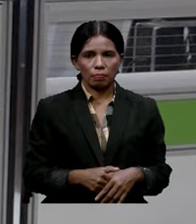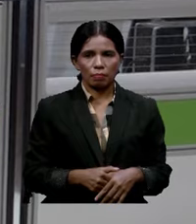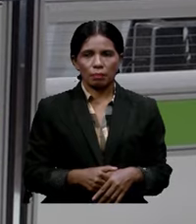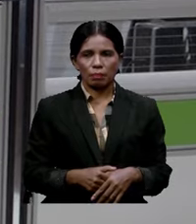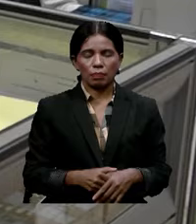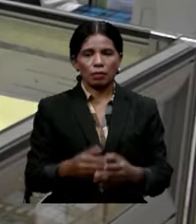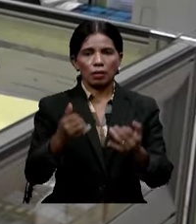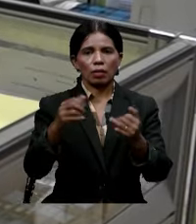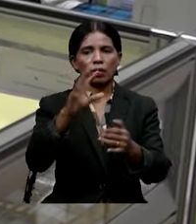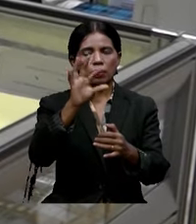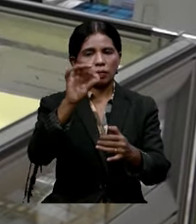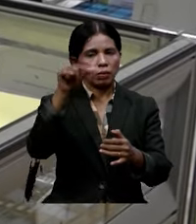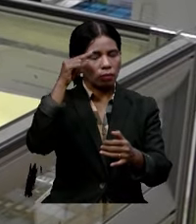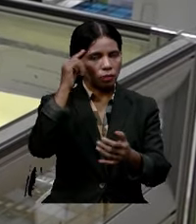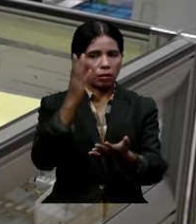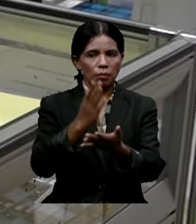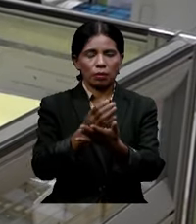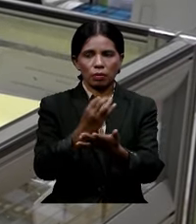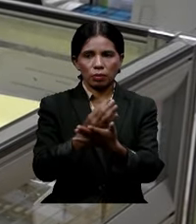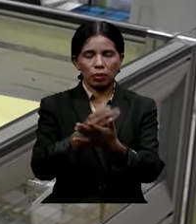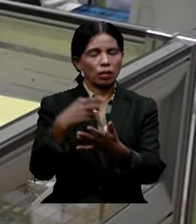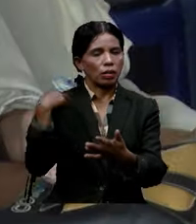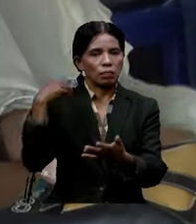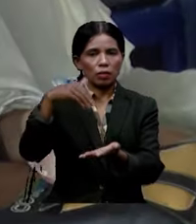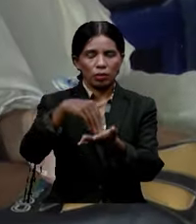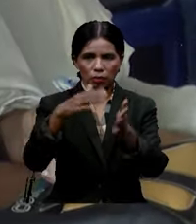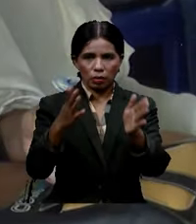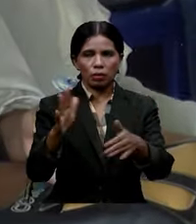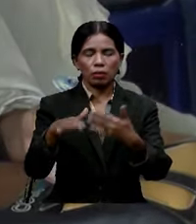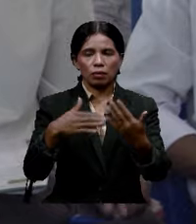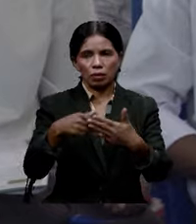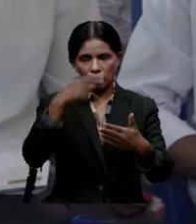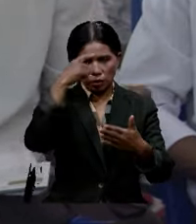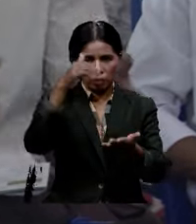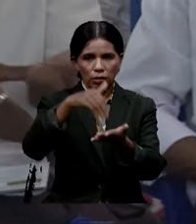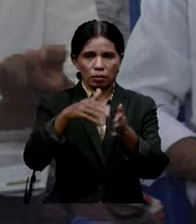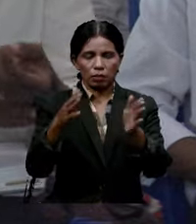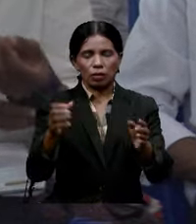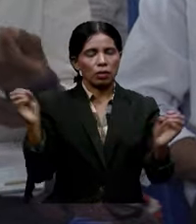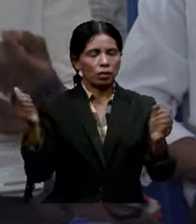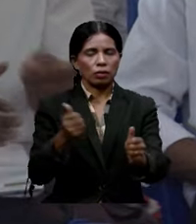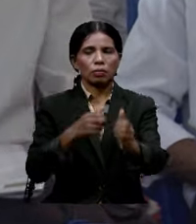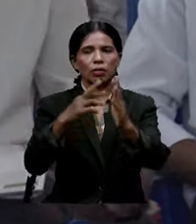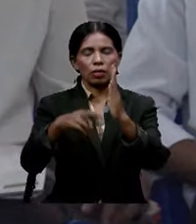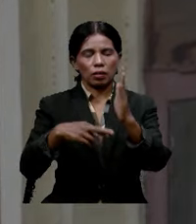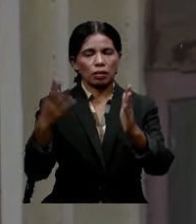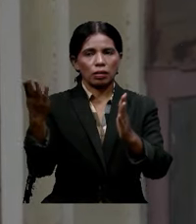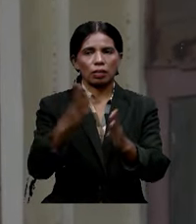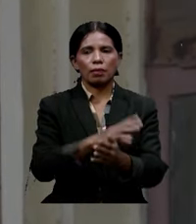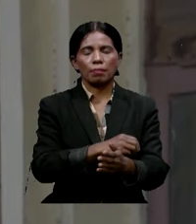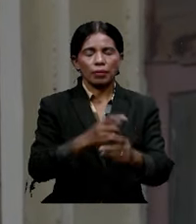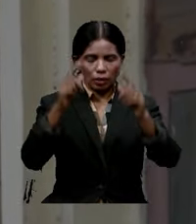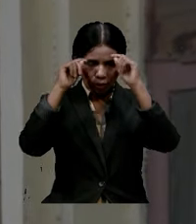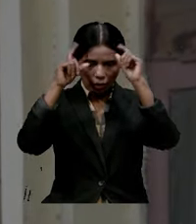Dada un neno no governo rapara una bolsa Hagbit ba estudante Sira, orazão estudante Balun la cumpri criteria e a contrato.